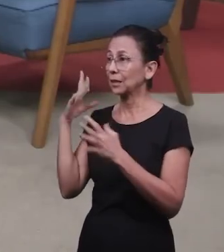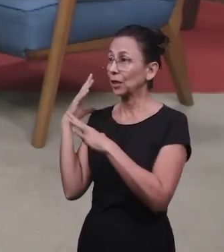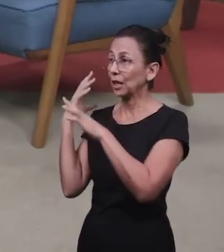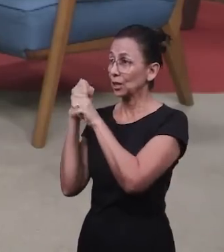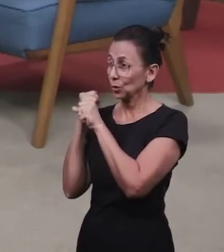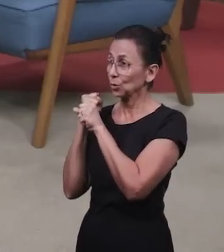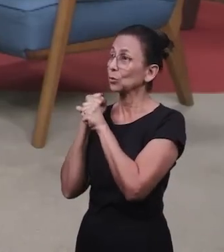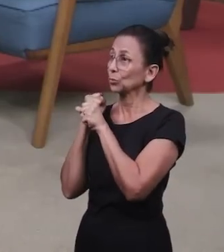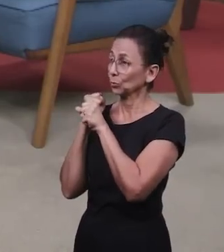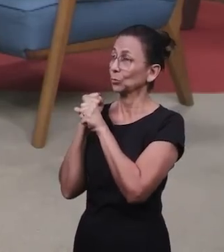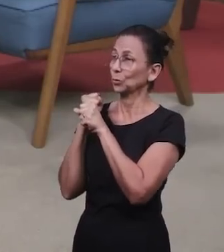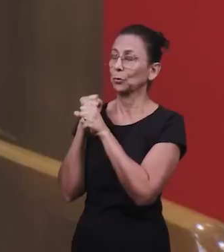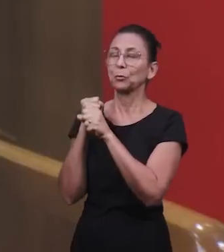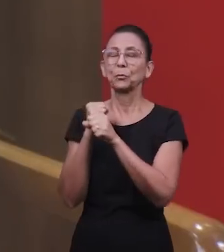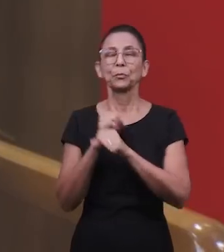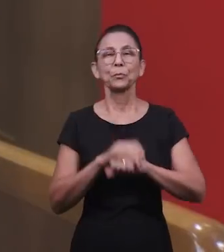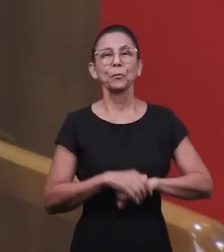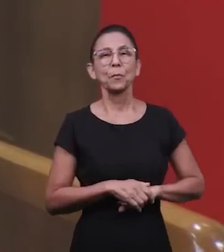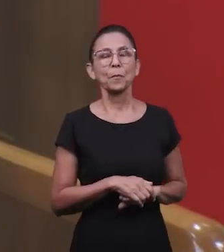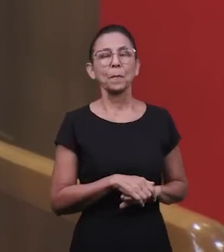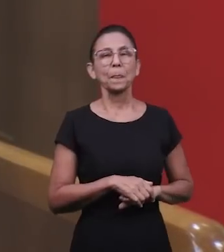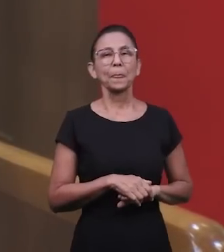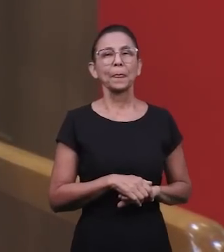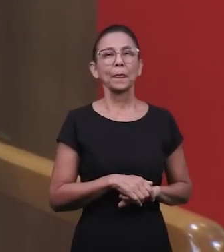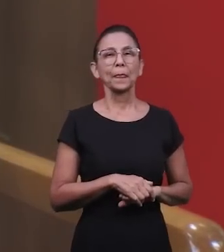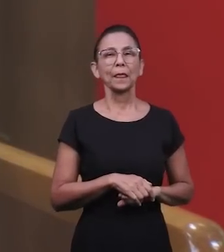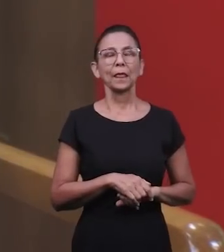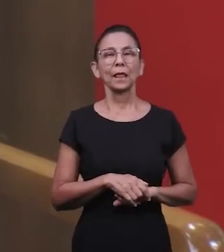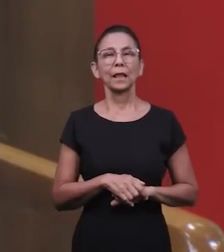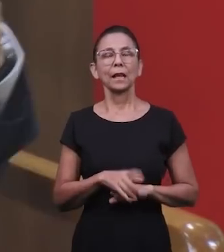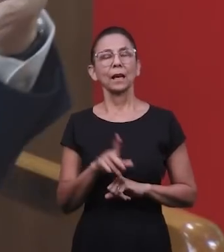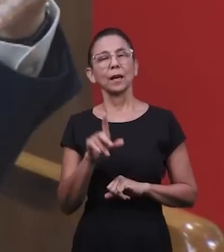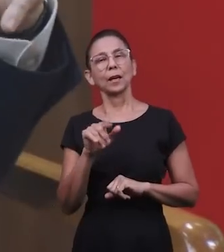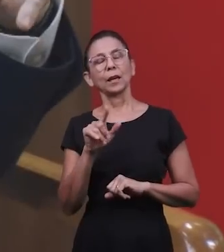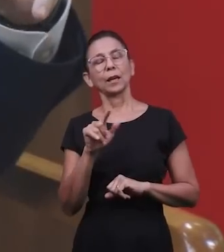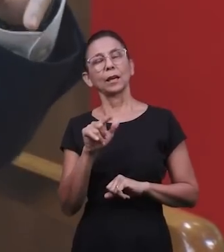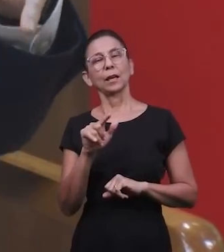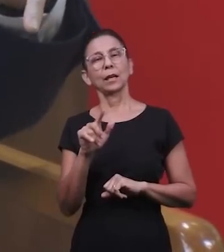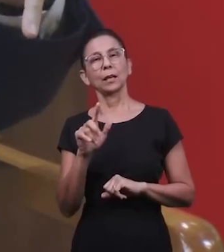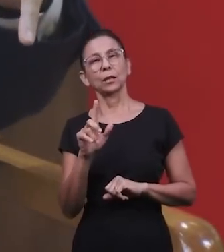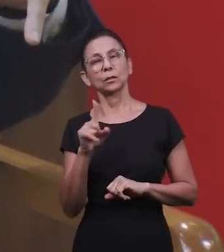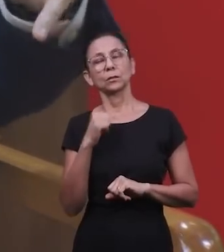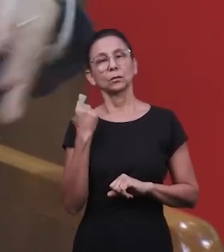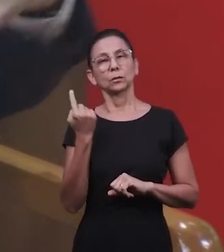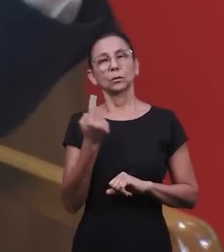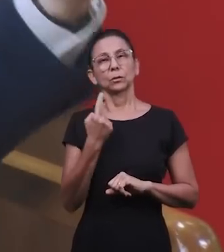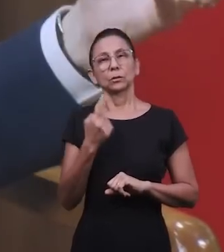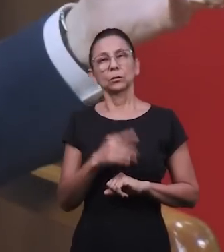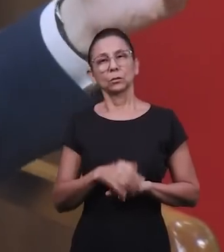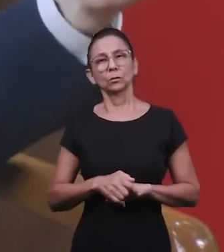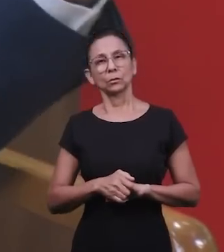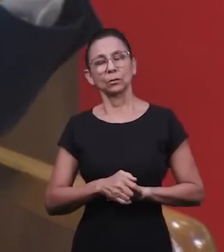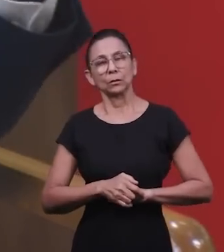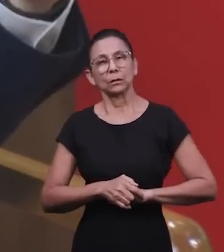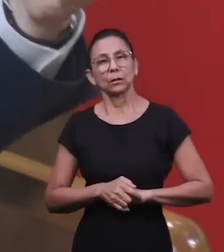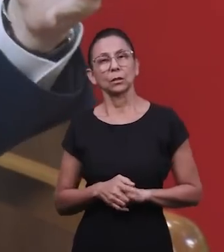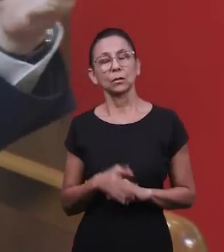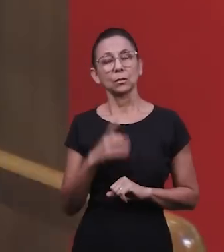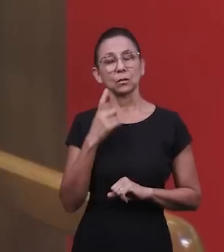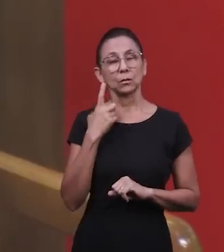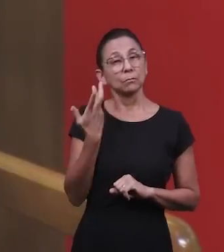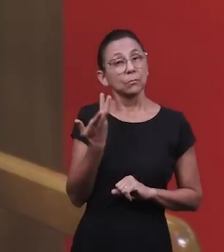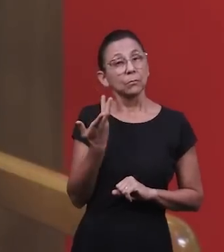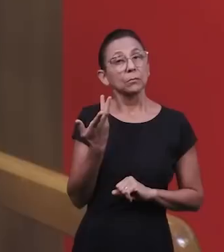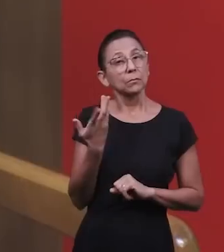estávamos reparando, é bom quem nos assiste saber, quando fomos verificar o que